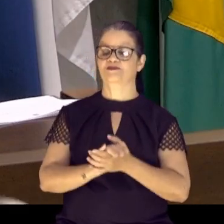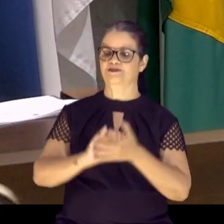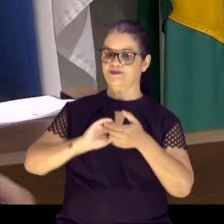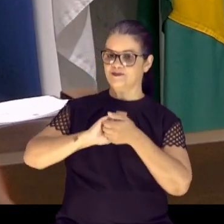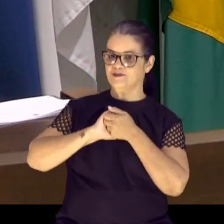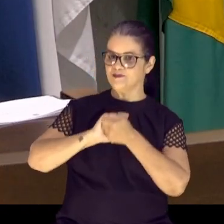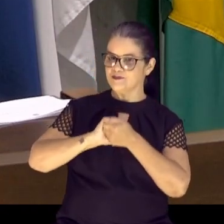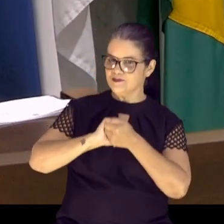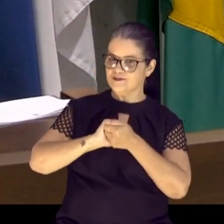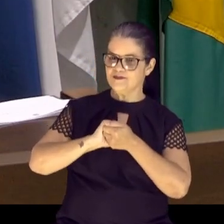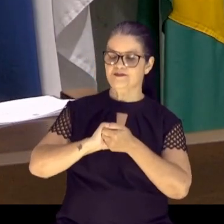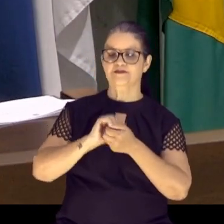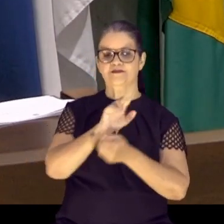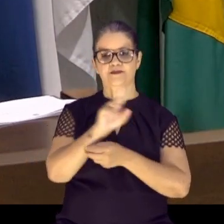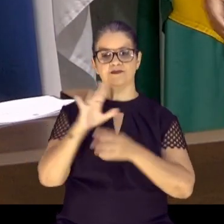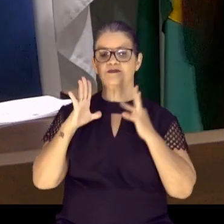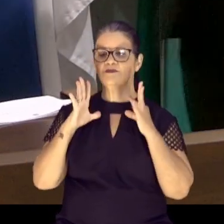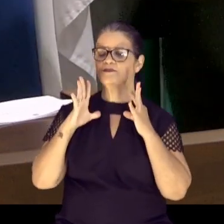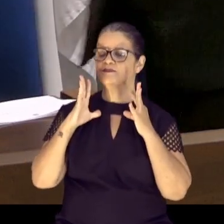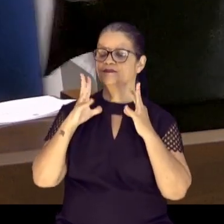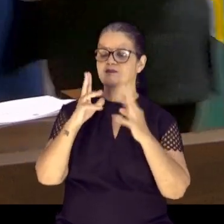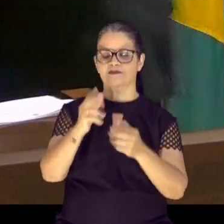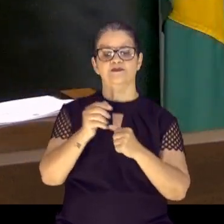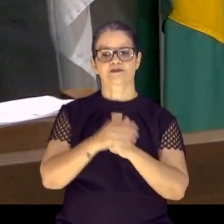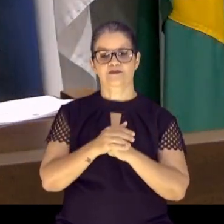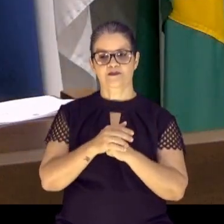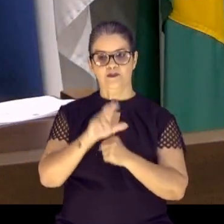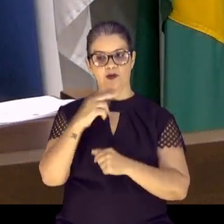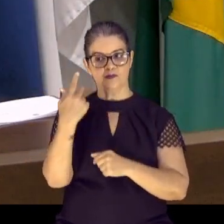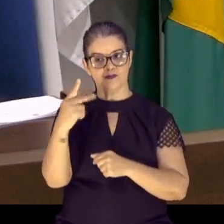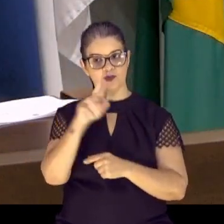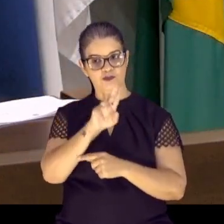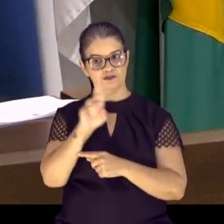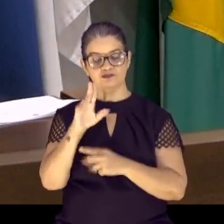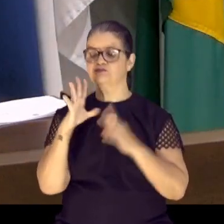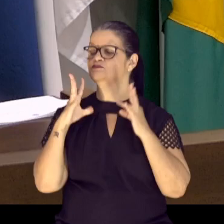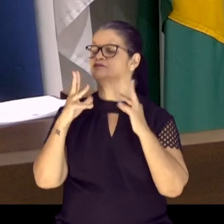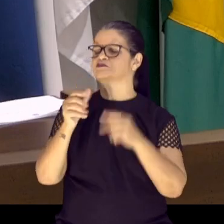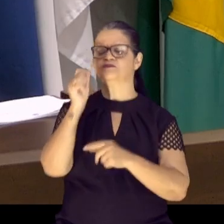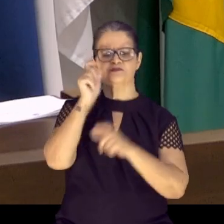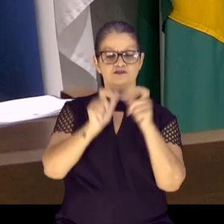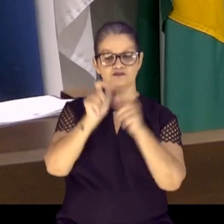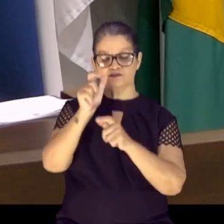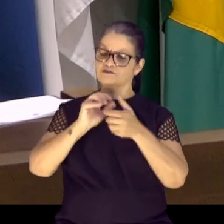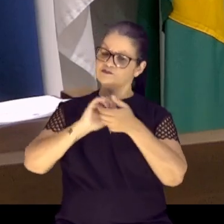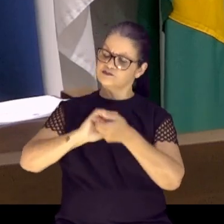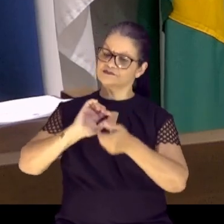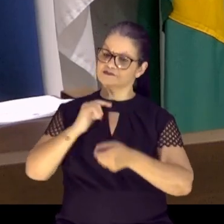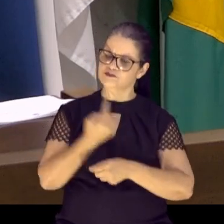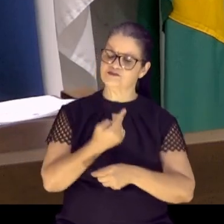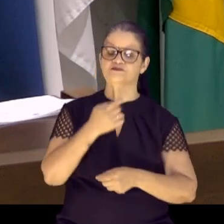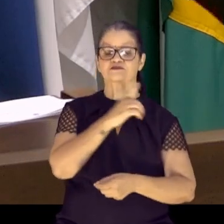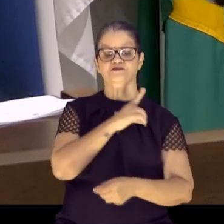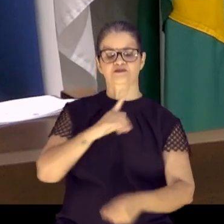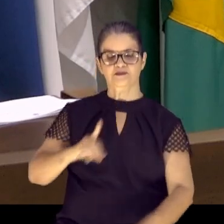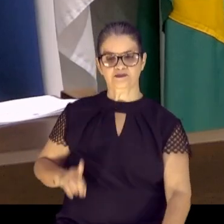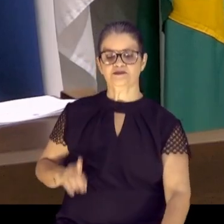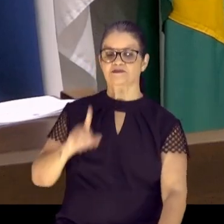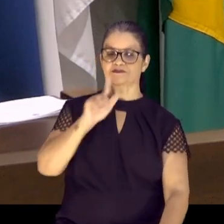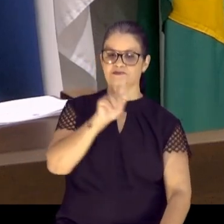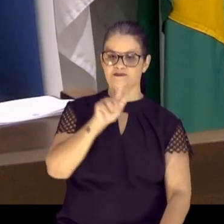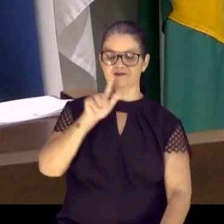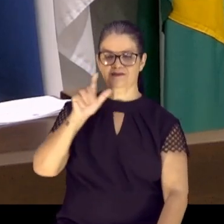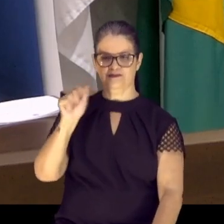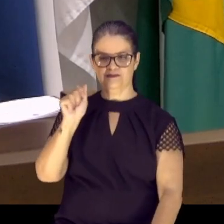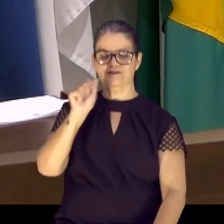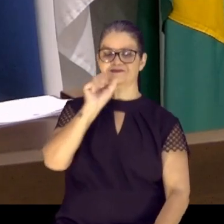Cumprimentar, em nome de todas as, em seu nome, cumprimentar todas as mulheres aqui presentes, as nossas deputadas Gleide Ângelo e Simone